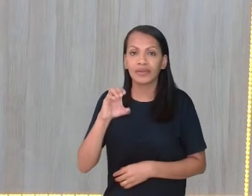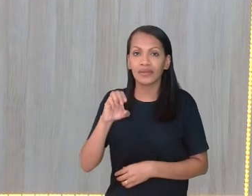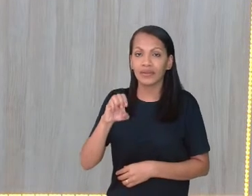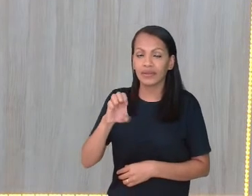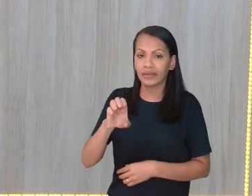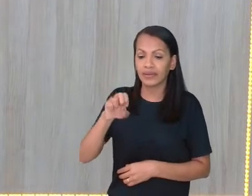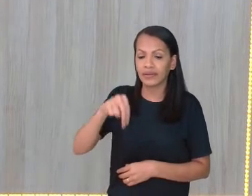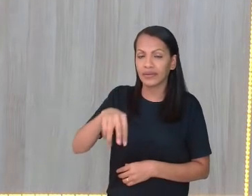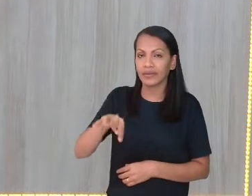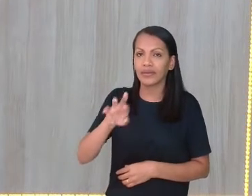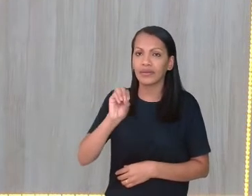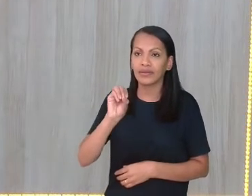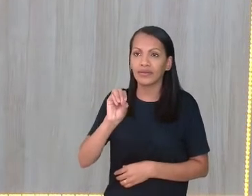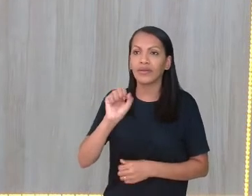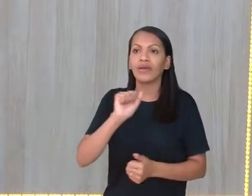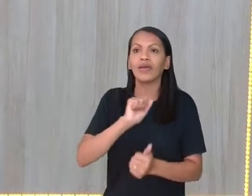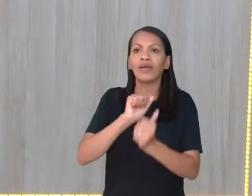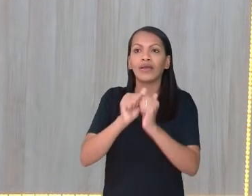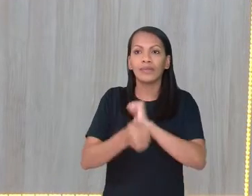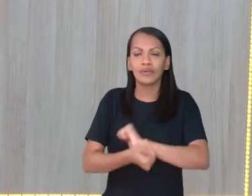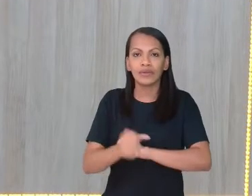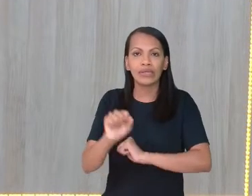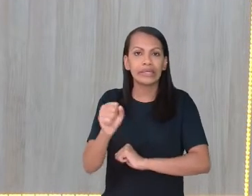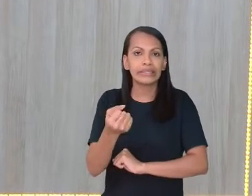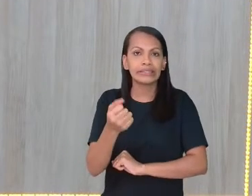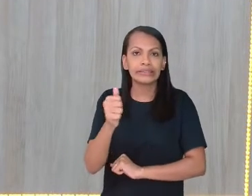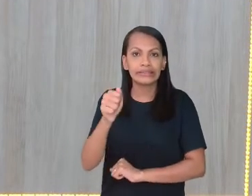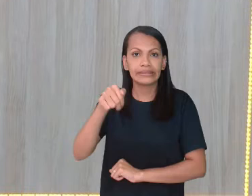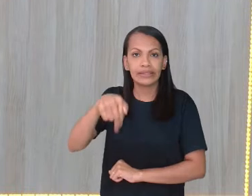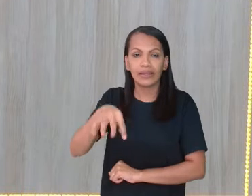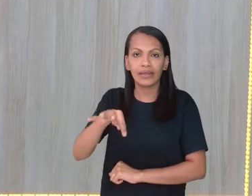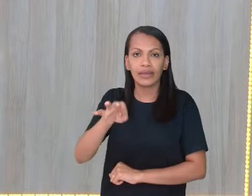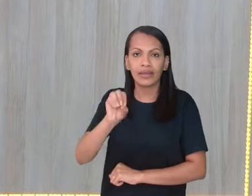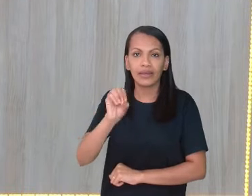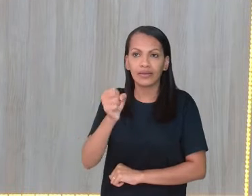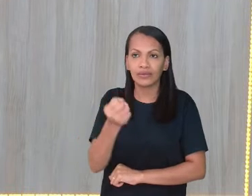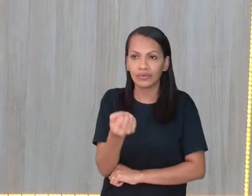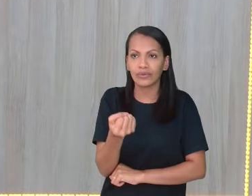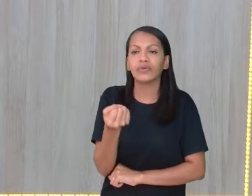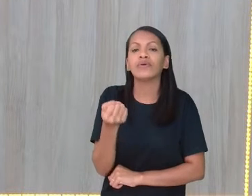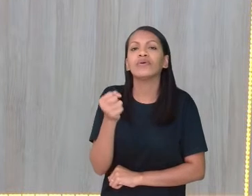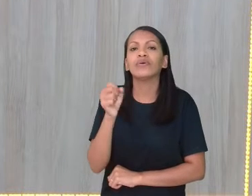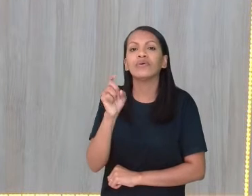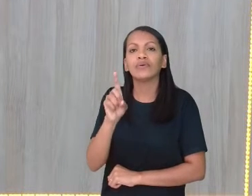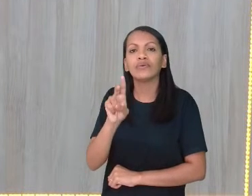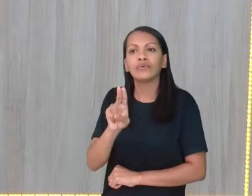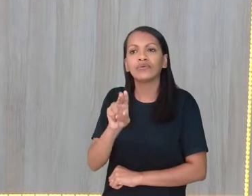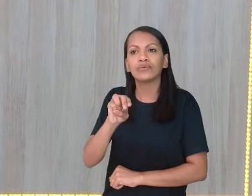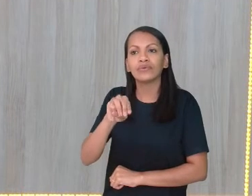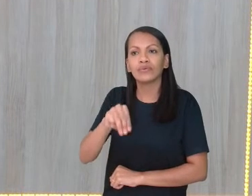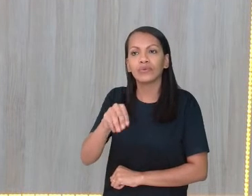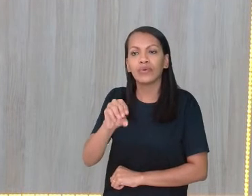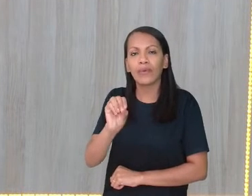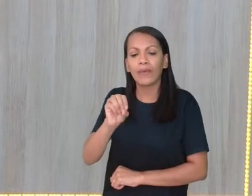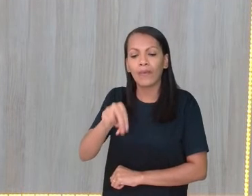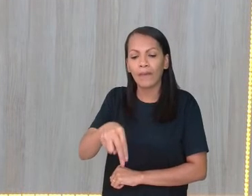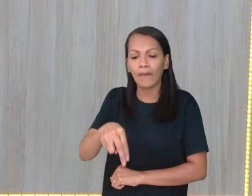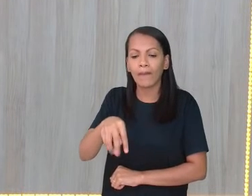Bel. Então, lá também tem uma pista de atletismo, né, uma pista oficial, onde acontecem muitos